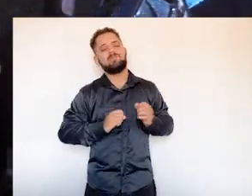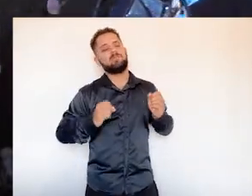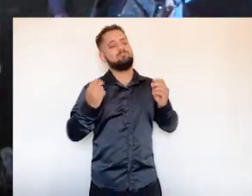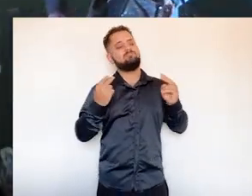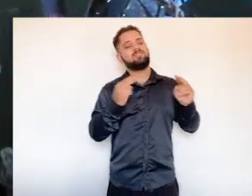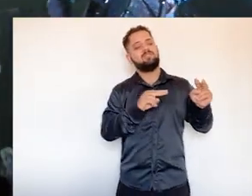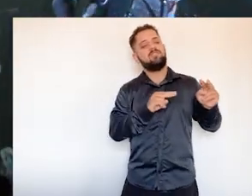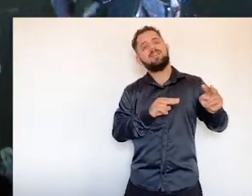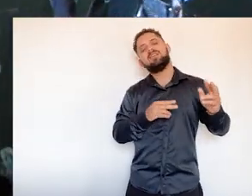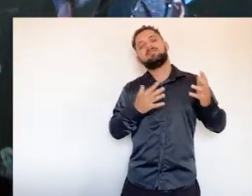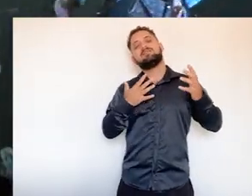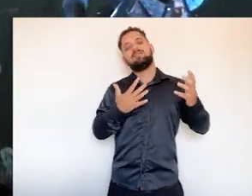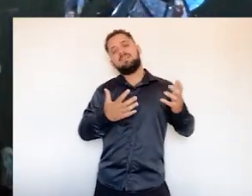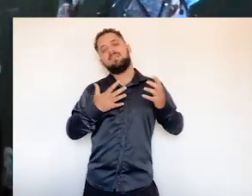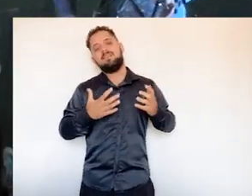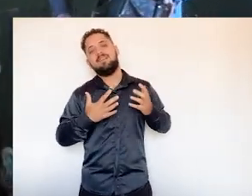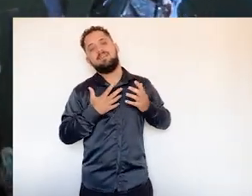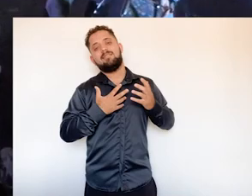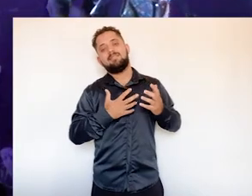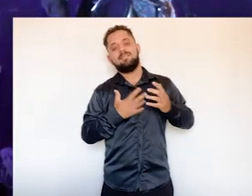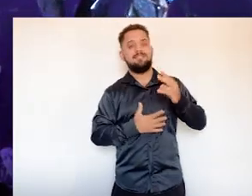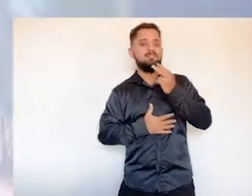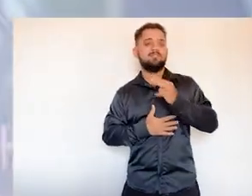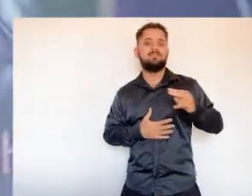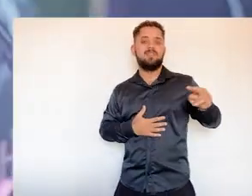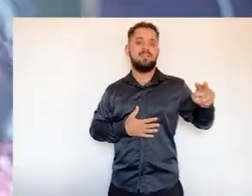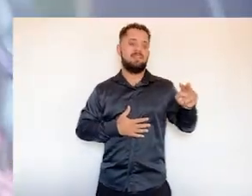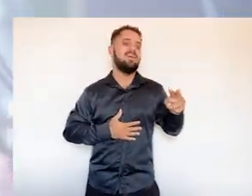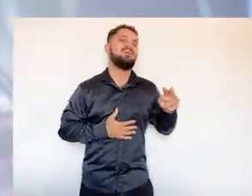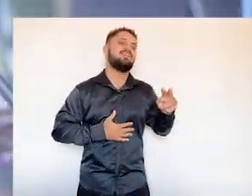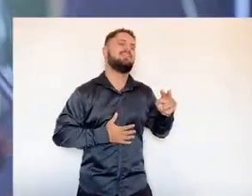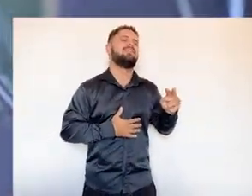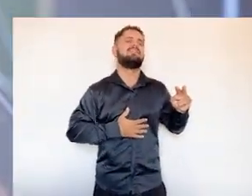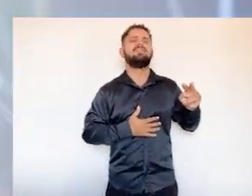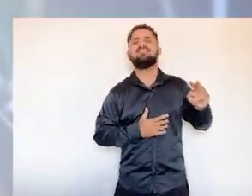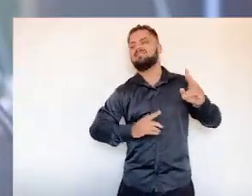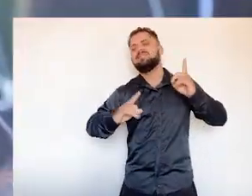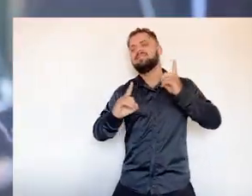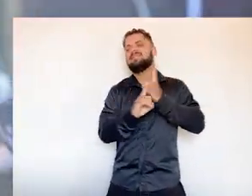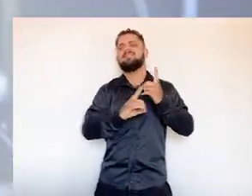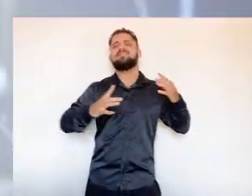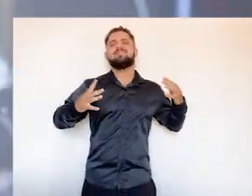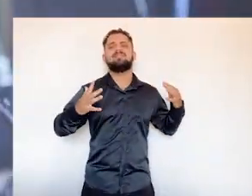Moreno, eu quero lhe ver, eu vim aqui pra lhe ver.